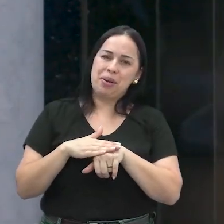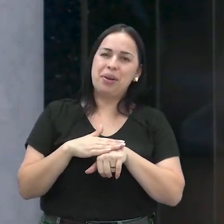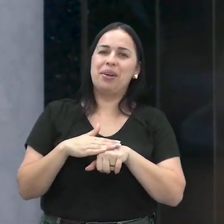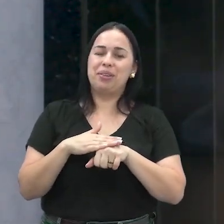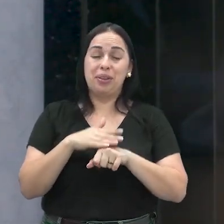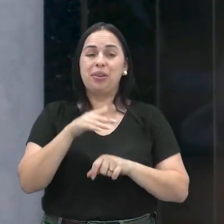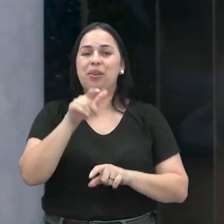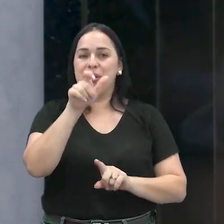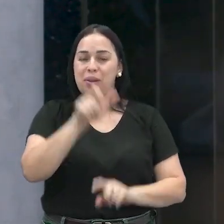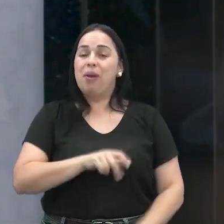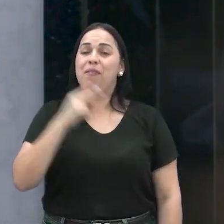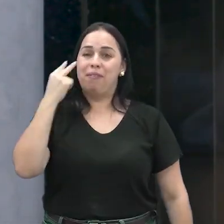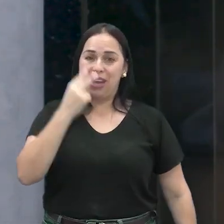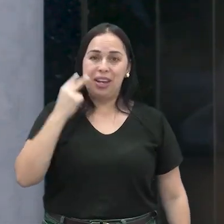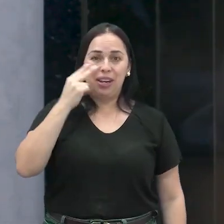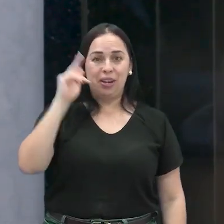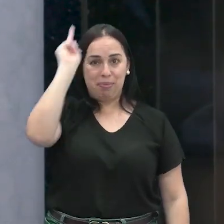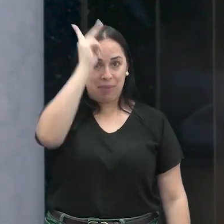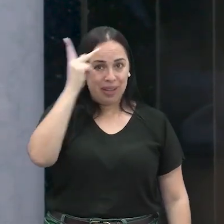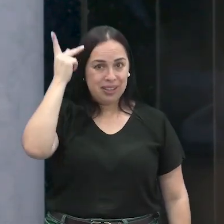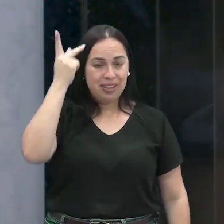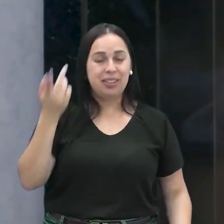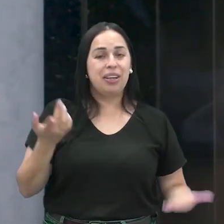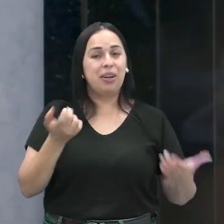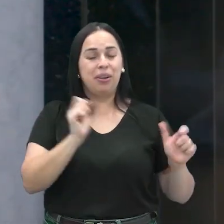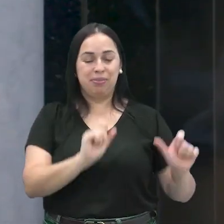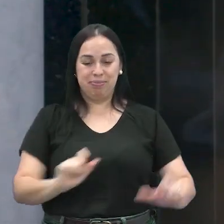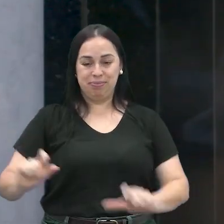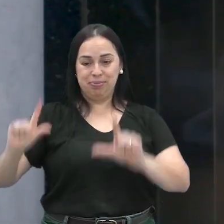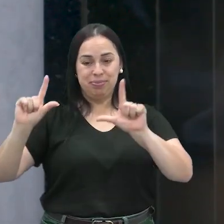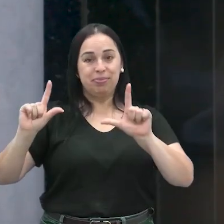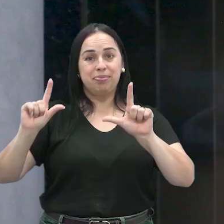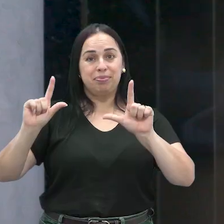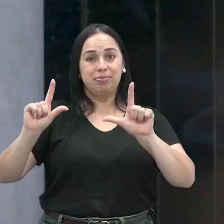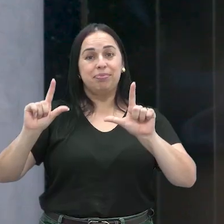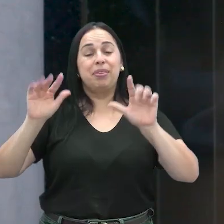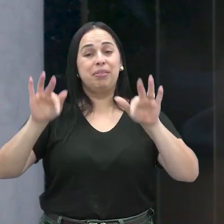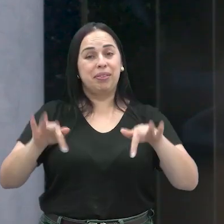conhecer um pouco mais do vereador Fernando Bettitti. Voltamos ao estúdio.